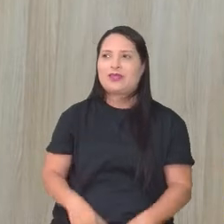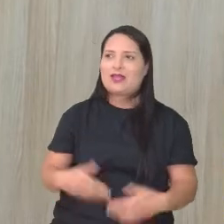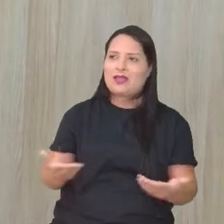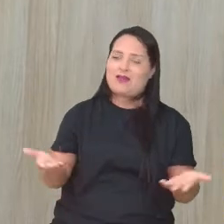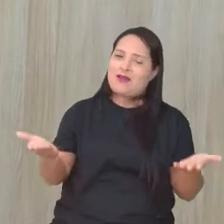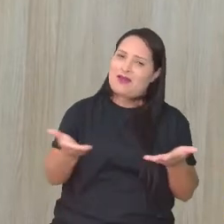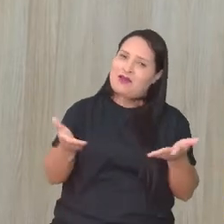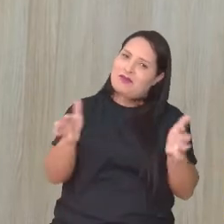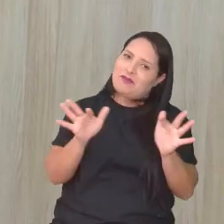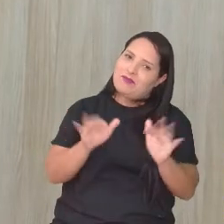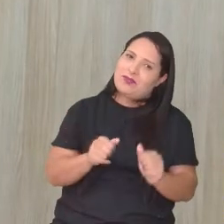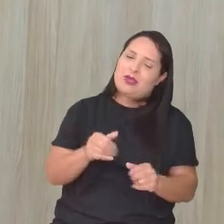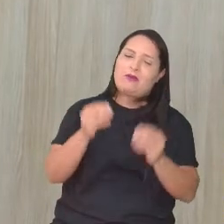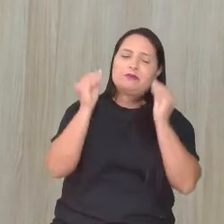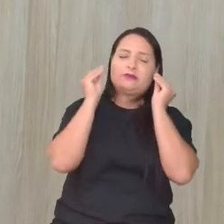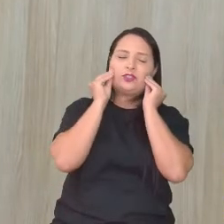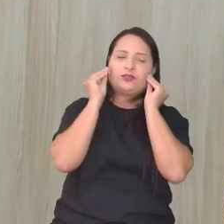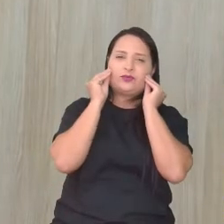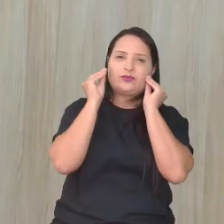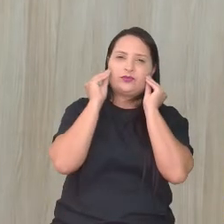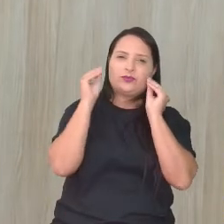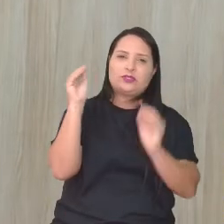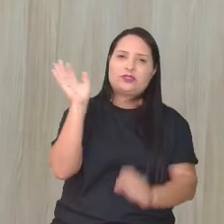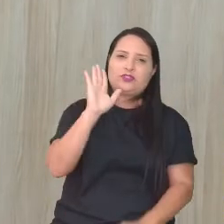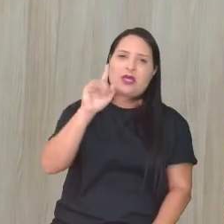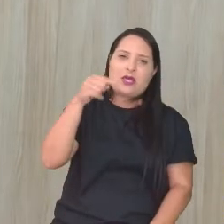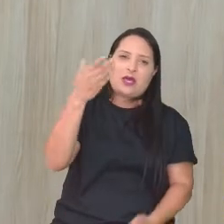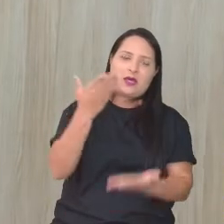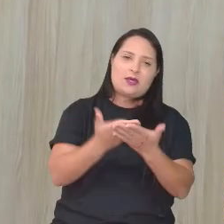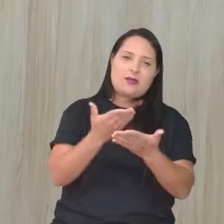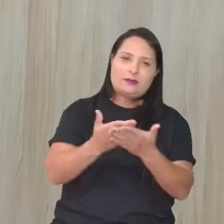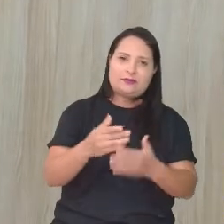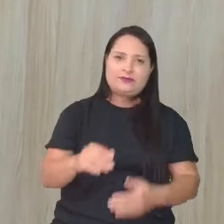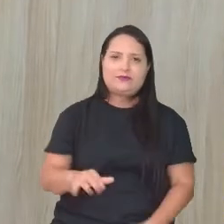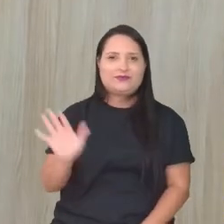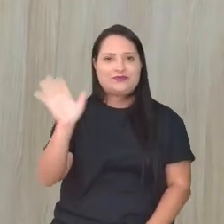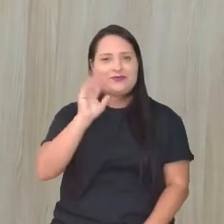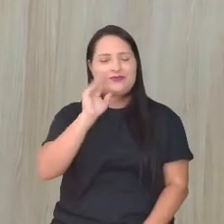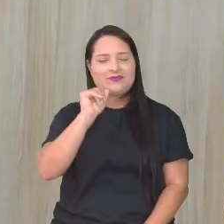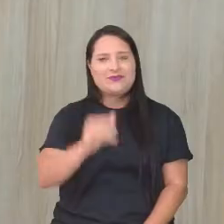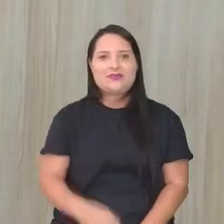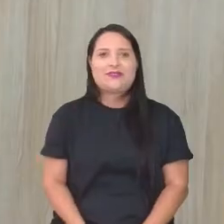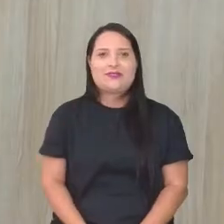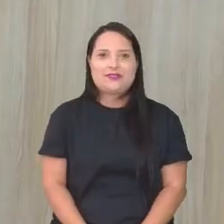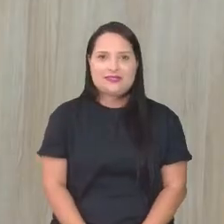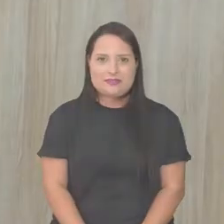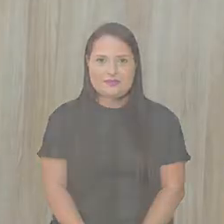ficando por aqui. Beijo bem grande e até a próxima aula. Tchau, tchau.